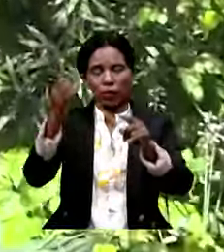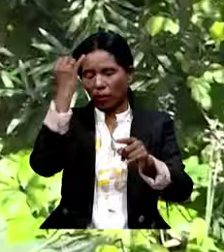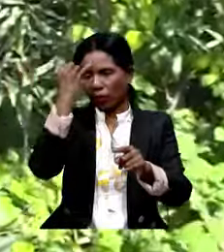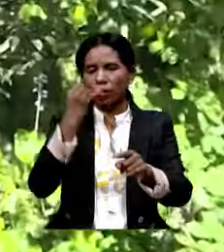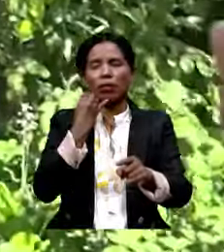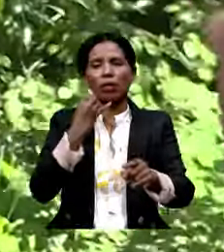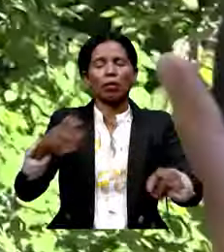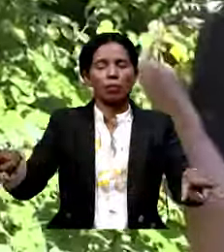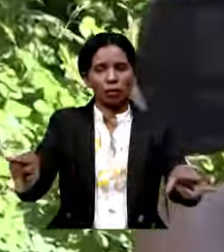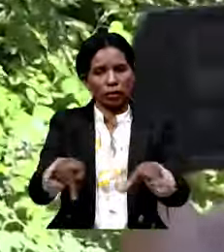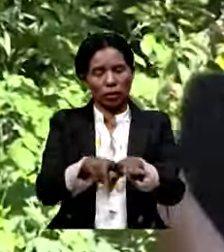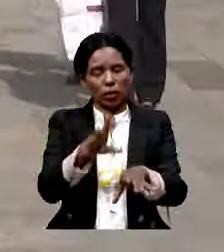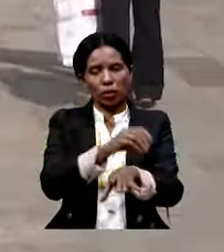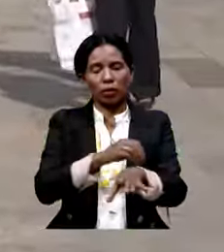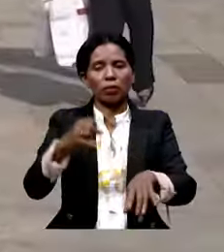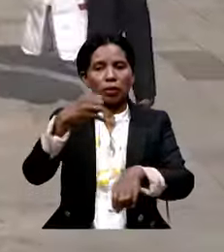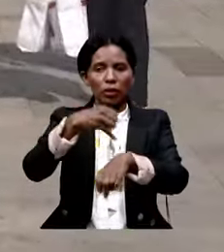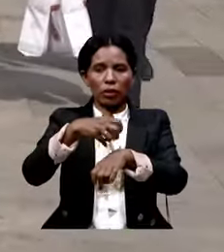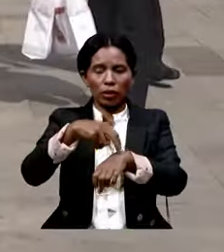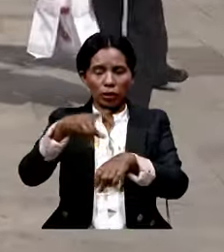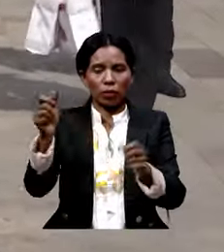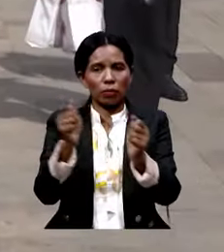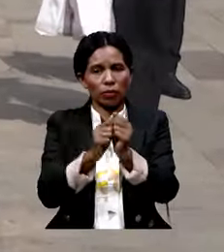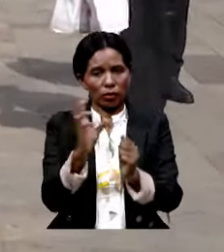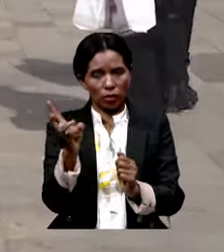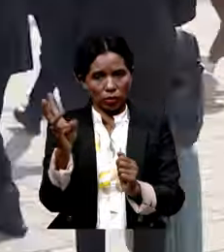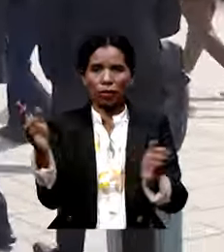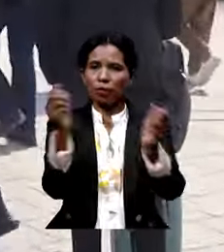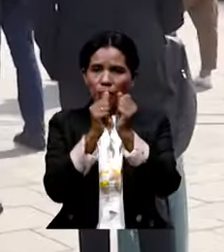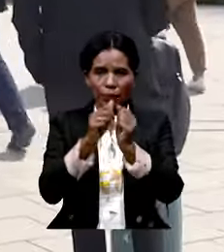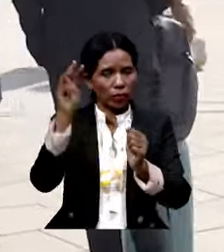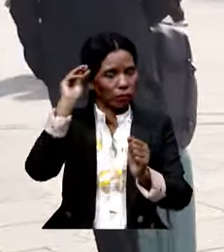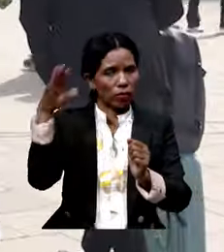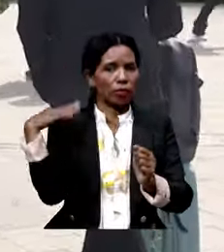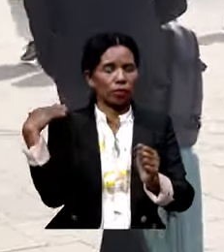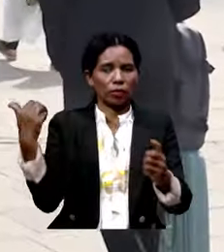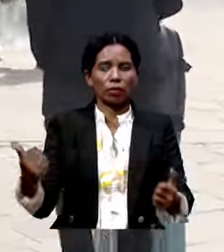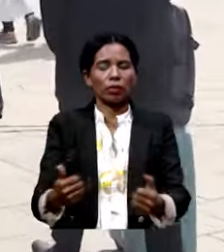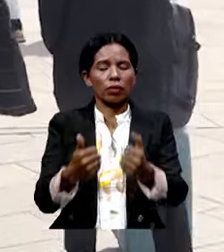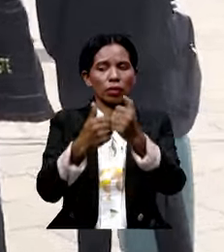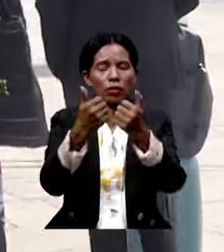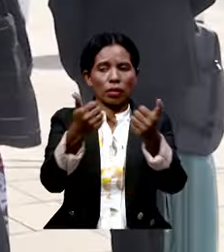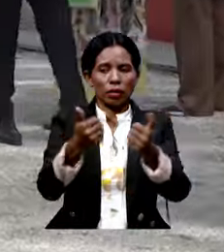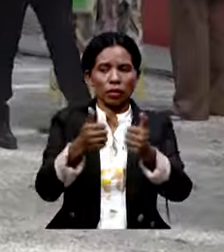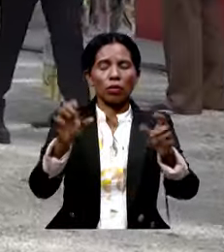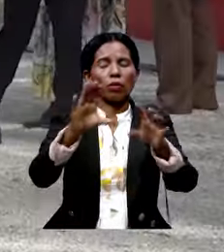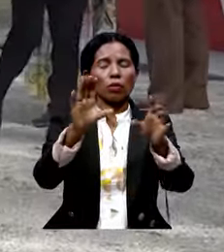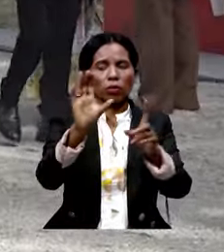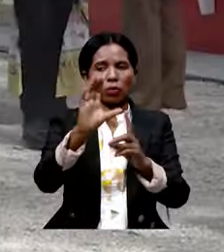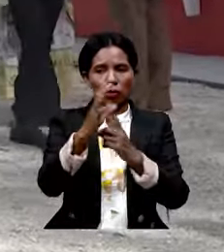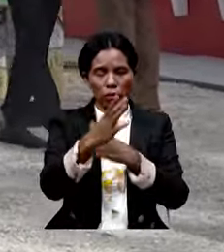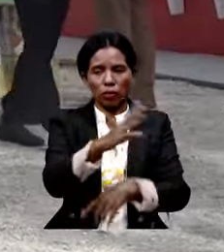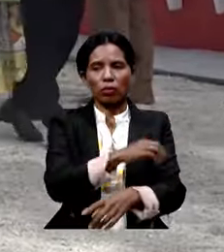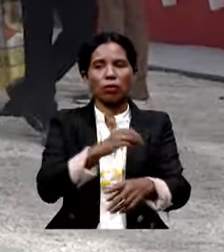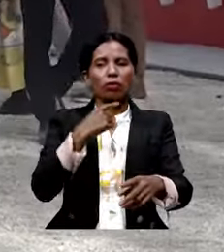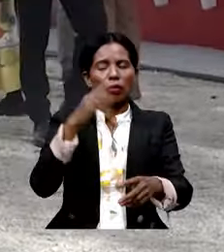e exposição Arte Internacional Badala Nenulu, no Ramuto com Ministro Juventude e Desporto, Arte no Cultura, Secretário de Estado